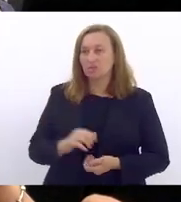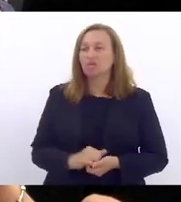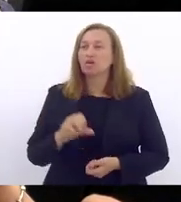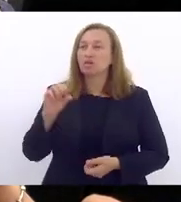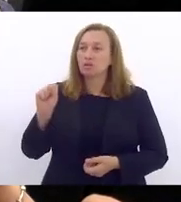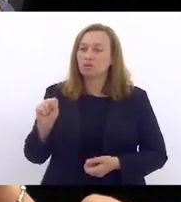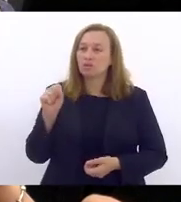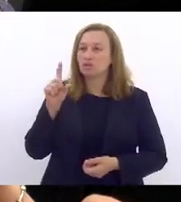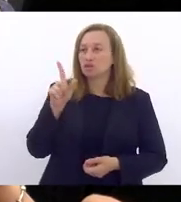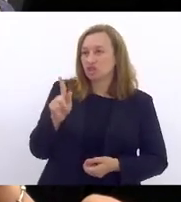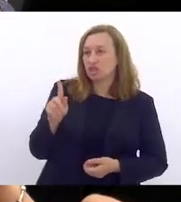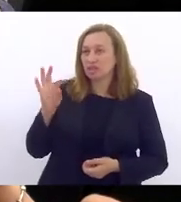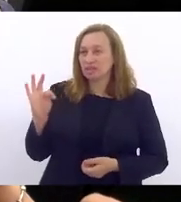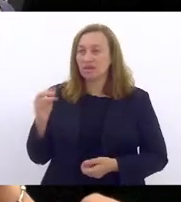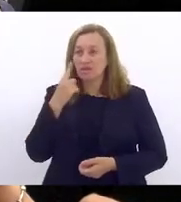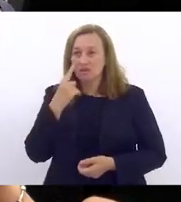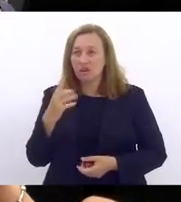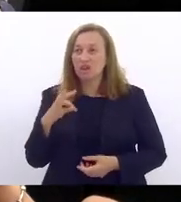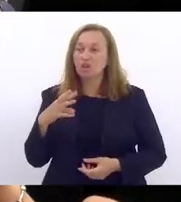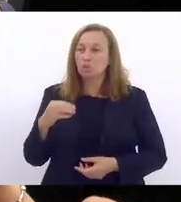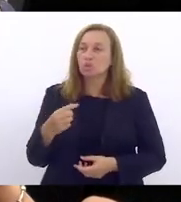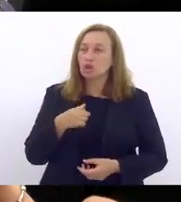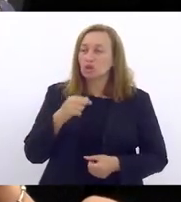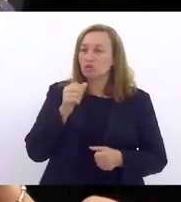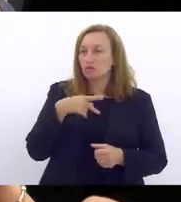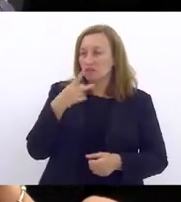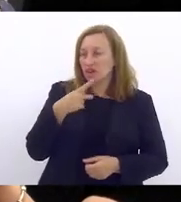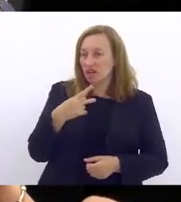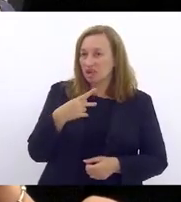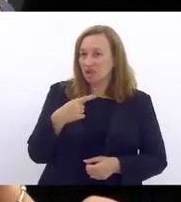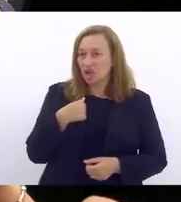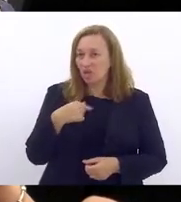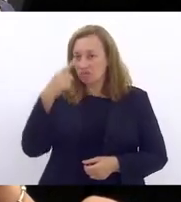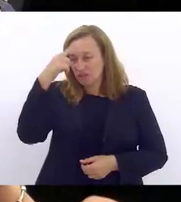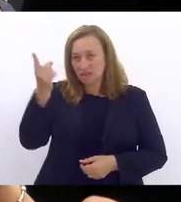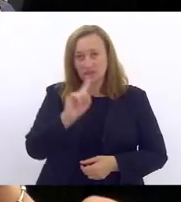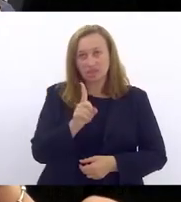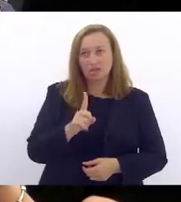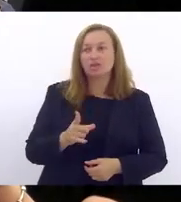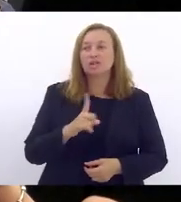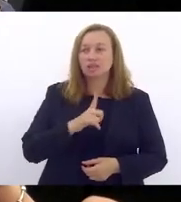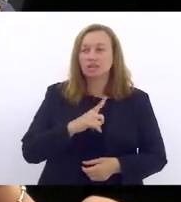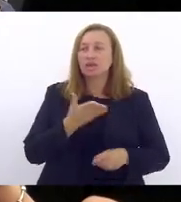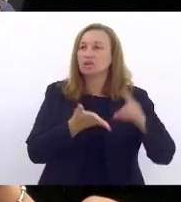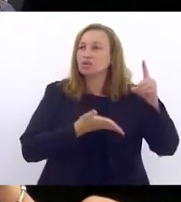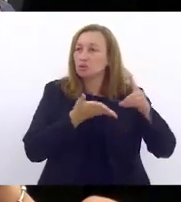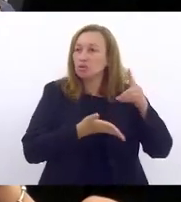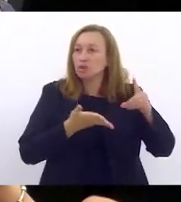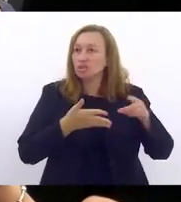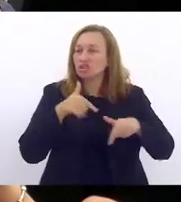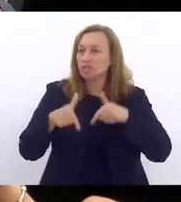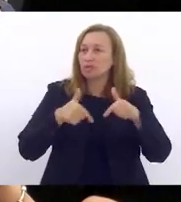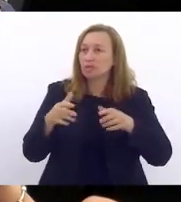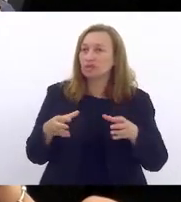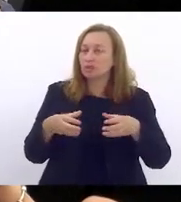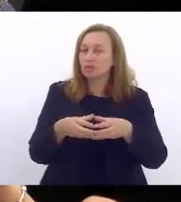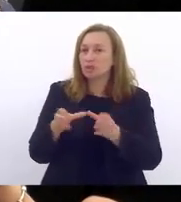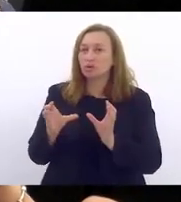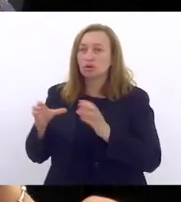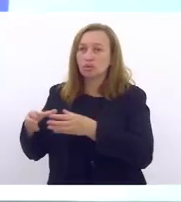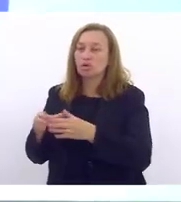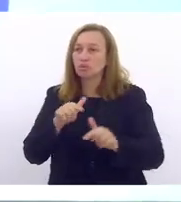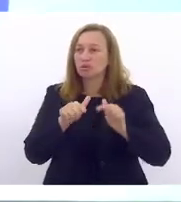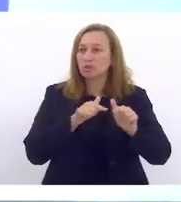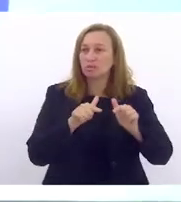8 GTs. Pode ver que tudo que eu estou falando aqui não é fruto da nossa cabeça. Tem doulas trabalhando em cada grupo de trabalho. Um que